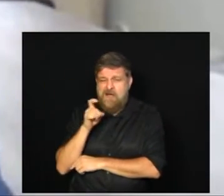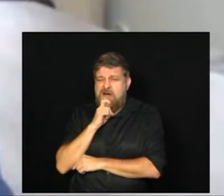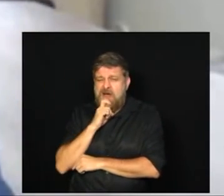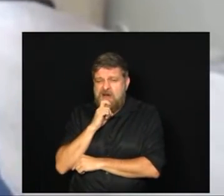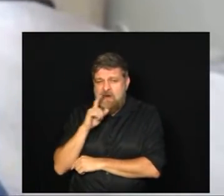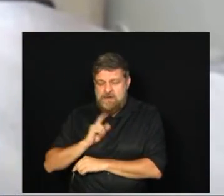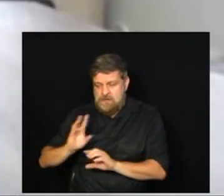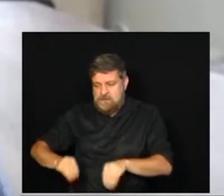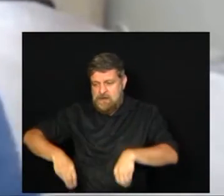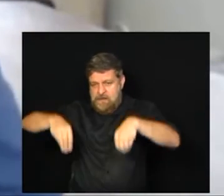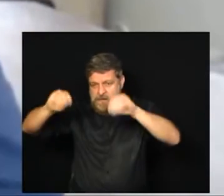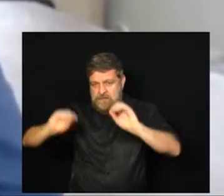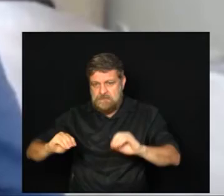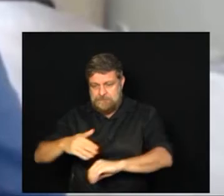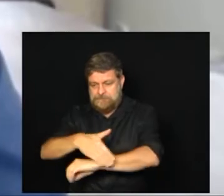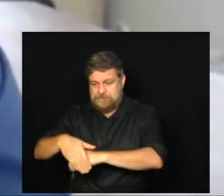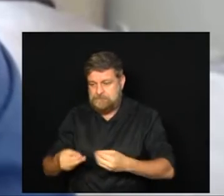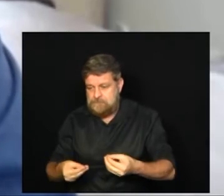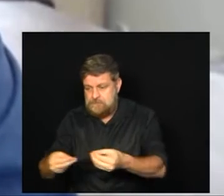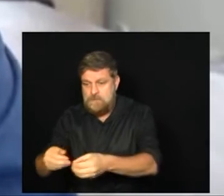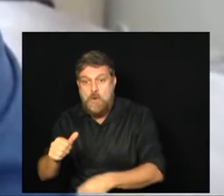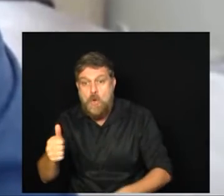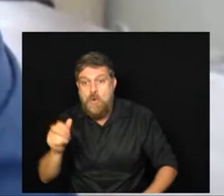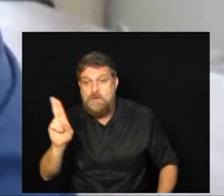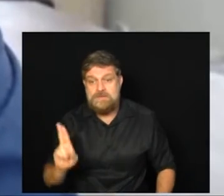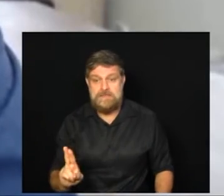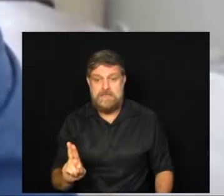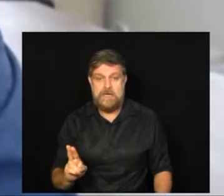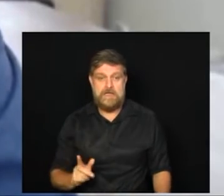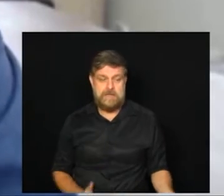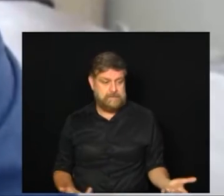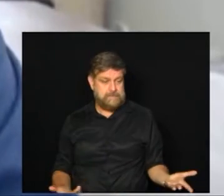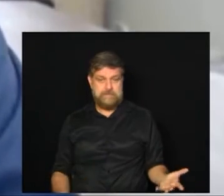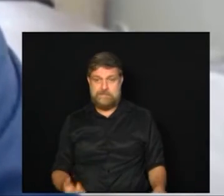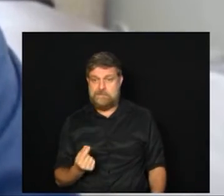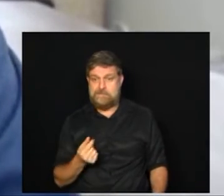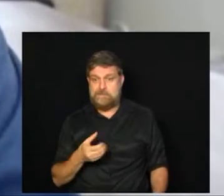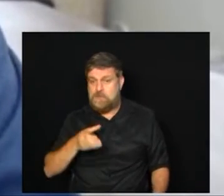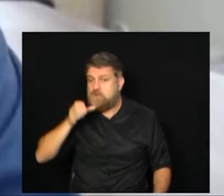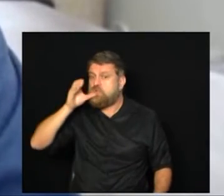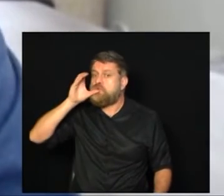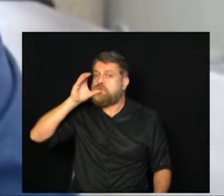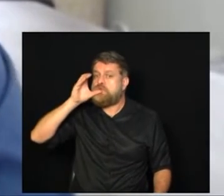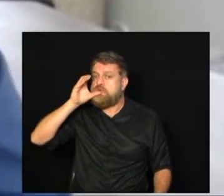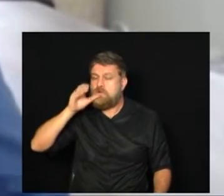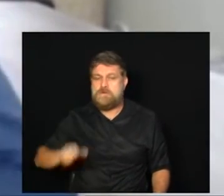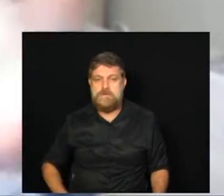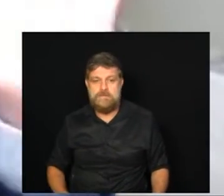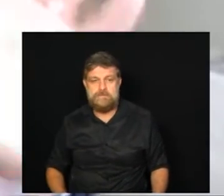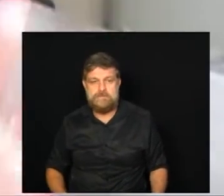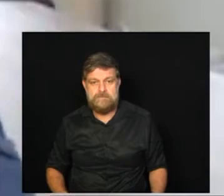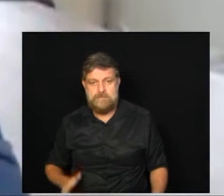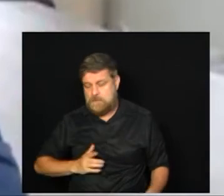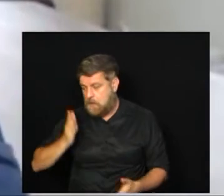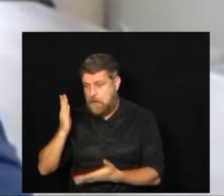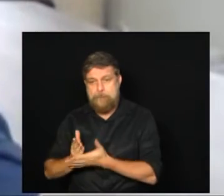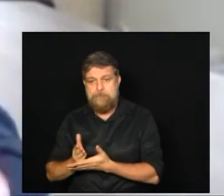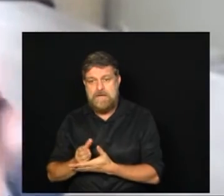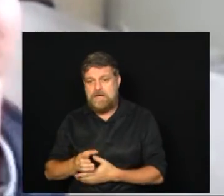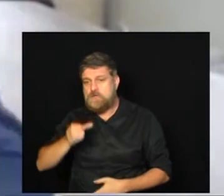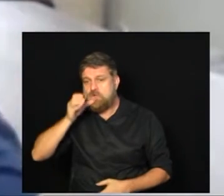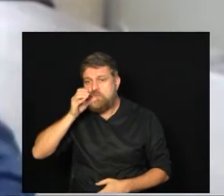distribuem comida para os moradores de rua, instituições aqui no Rio também, né? Tem uma instituição em São Paulo que eu gosto, que eu ajudo